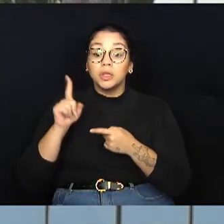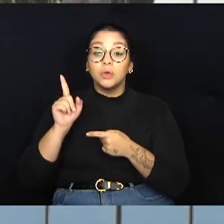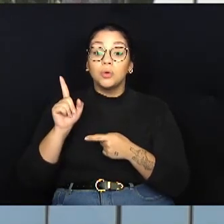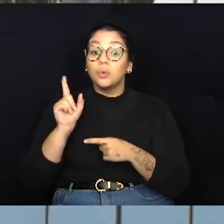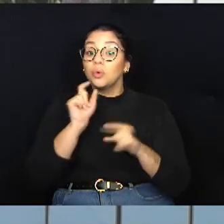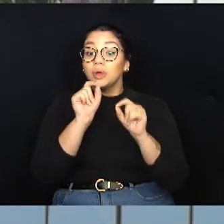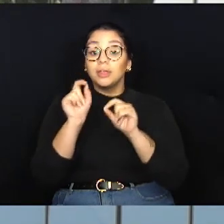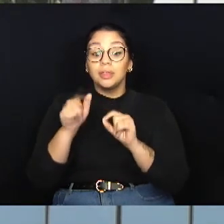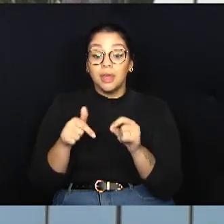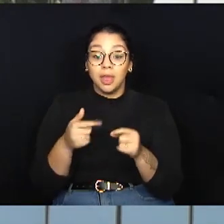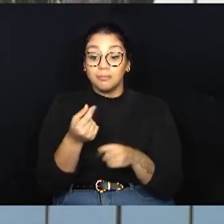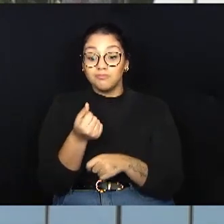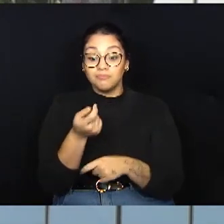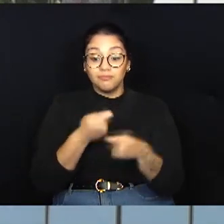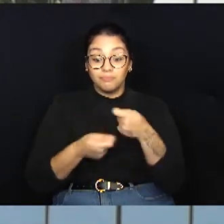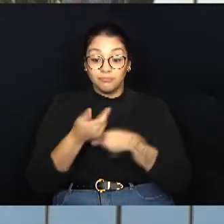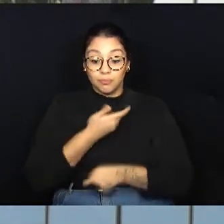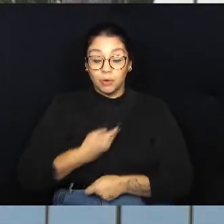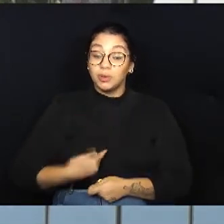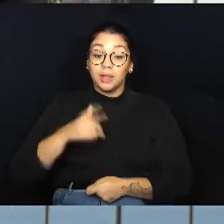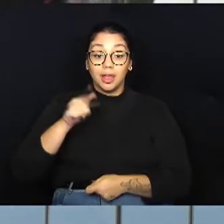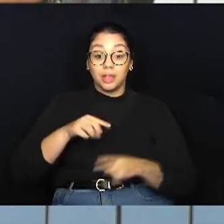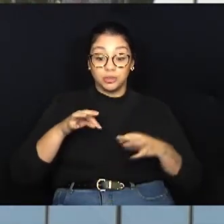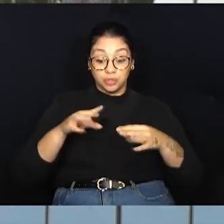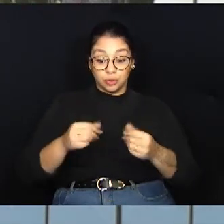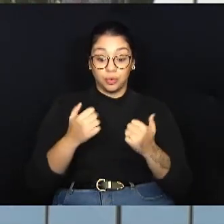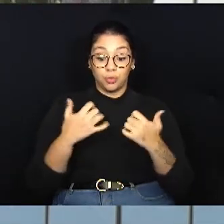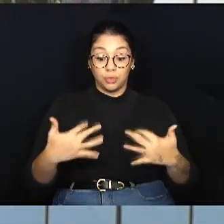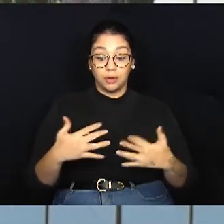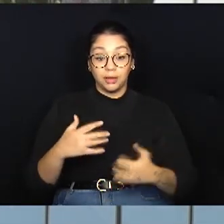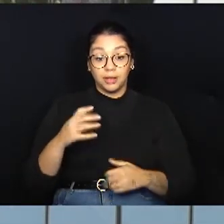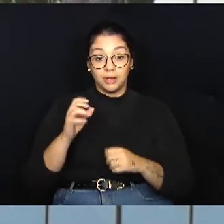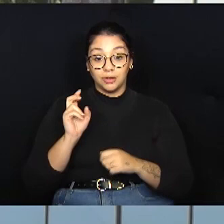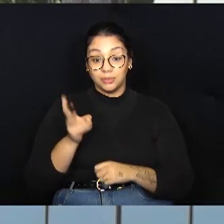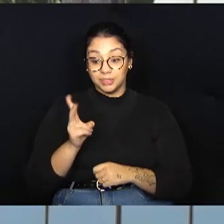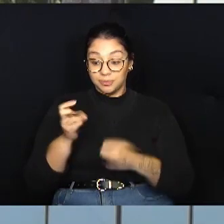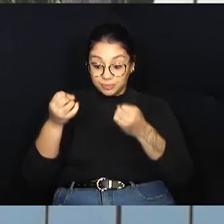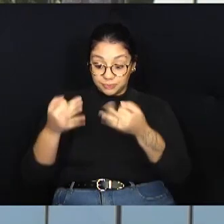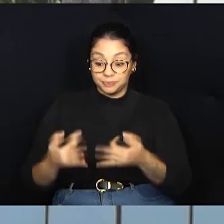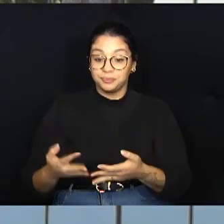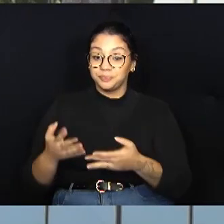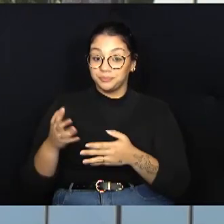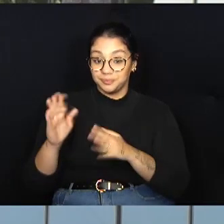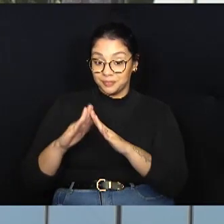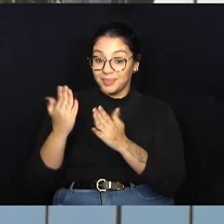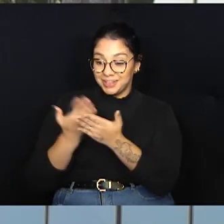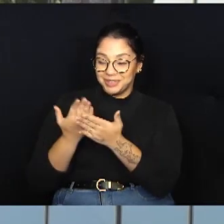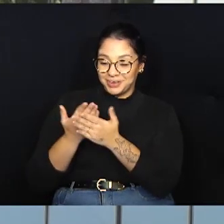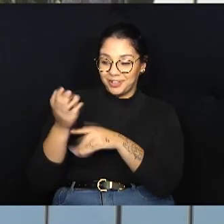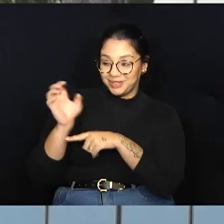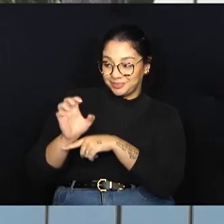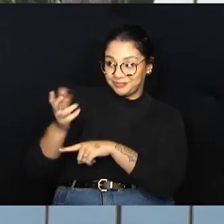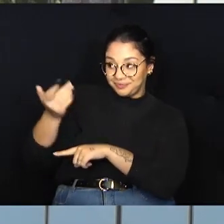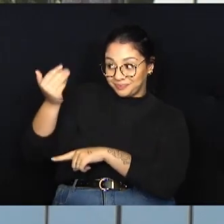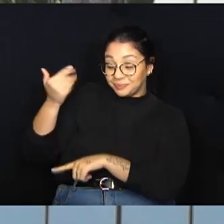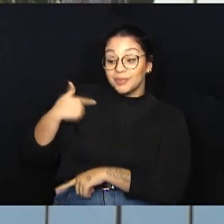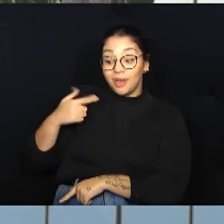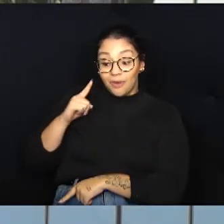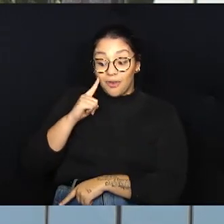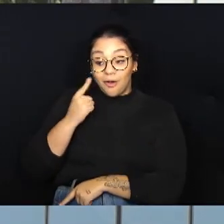bem de todos. Eu dizia isso para o meu aluninho lá na Escola Estadual Dom Barreto, quando eu era professor do Estado. Eu falava,